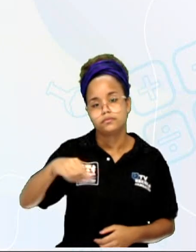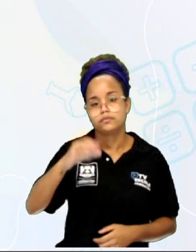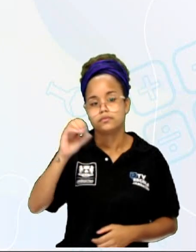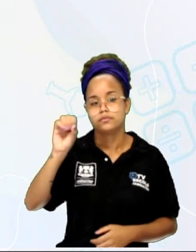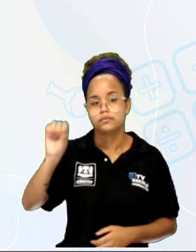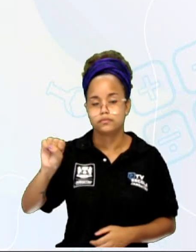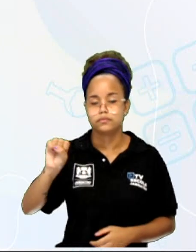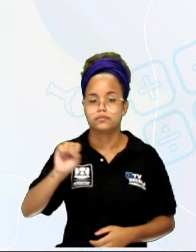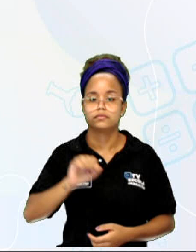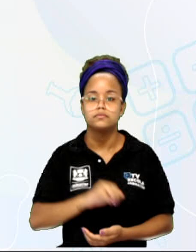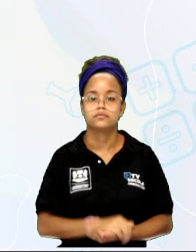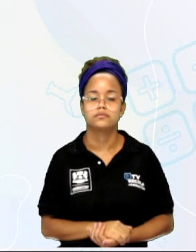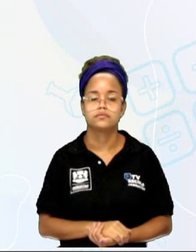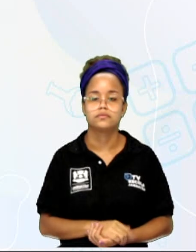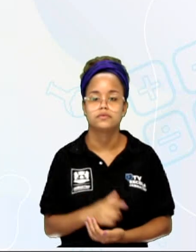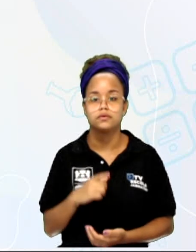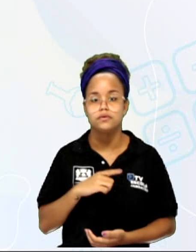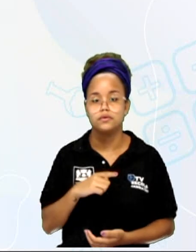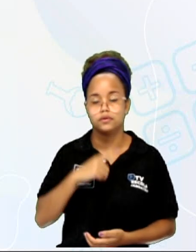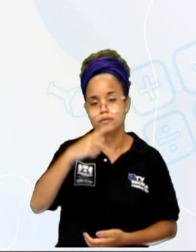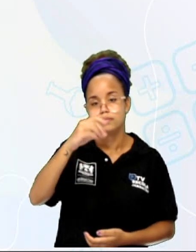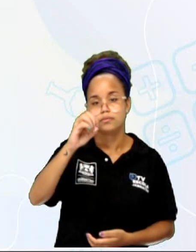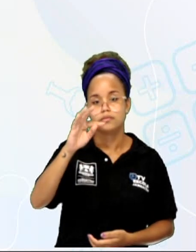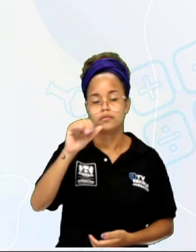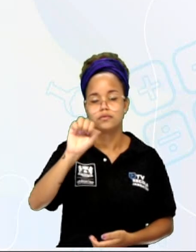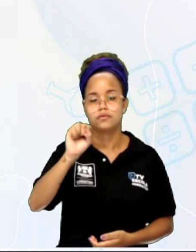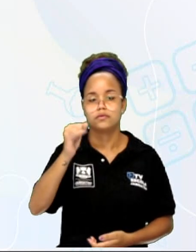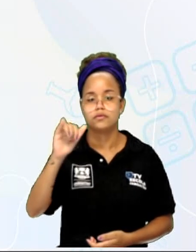de potássio, mais